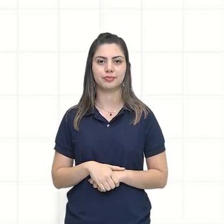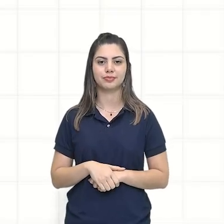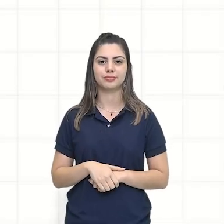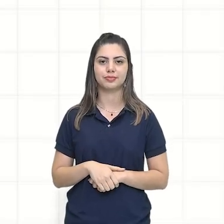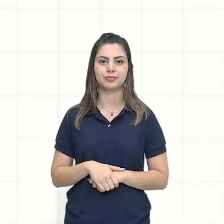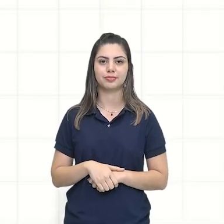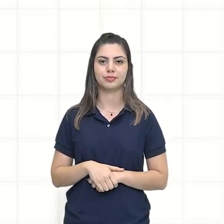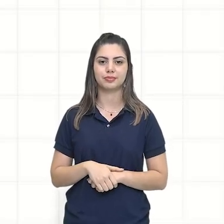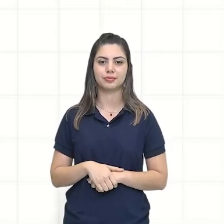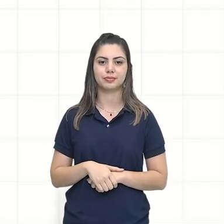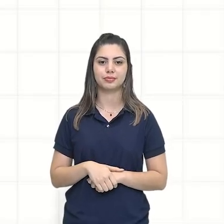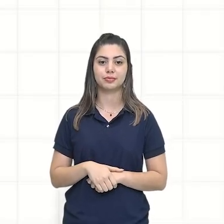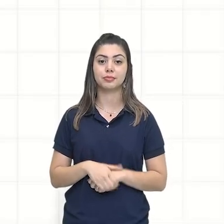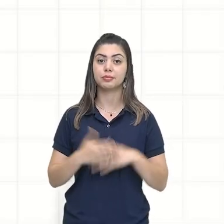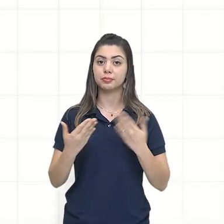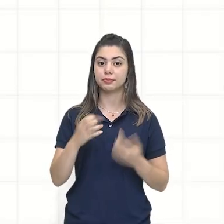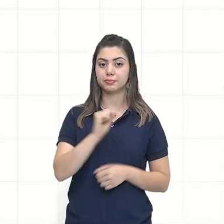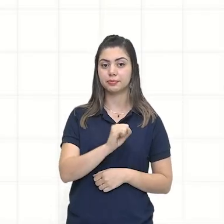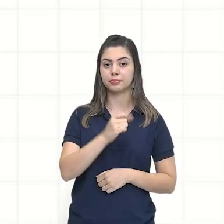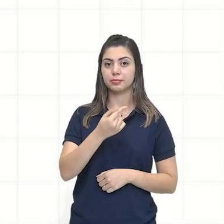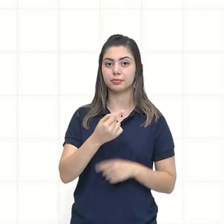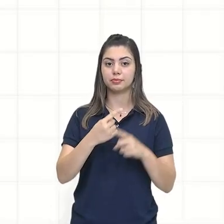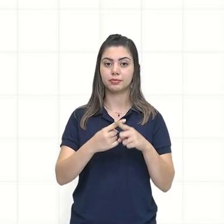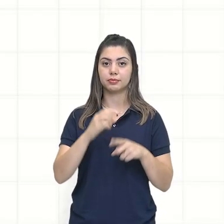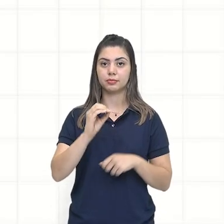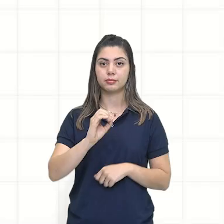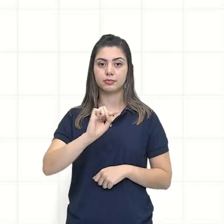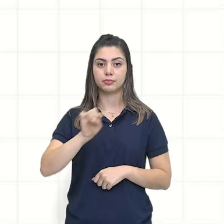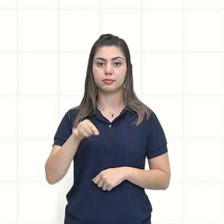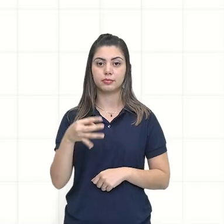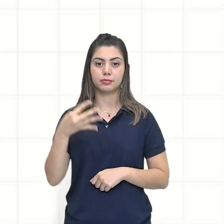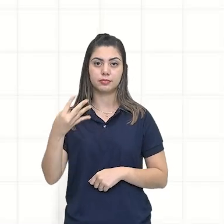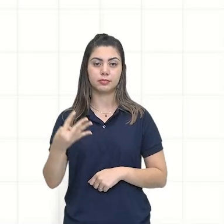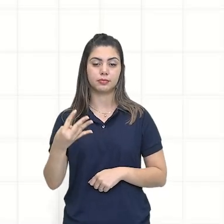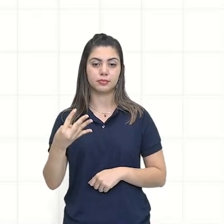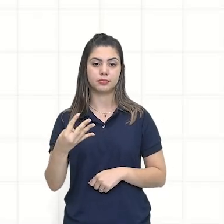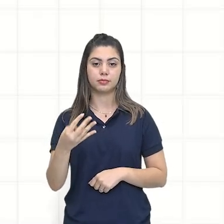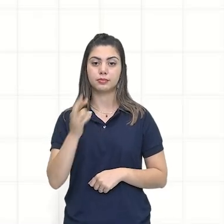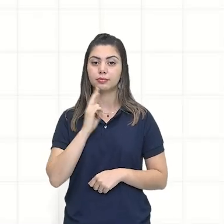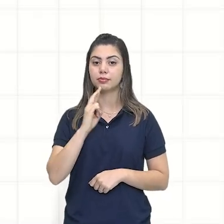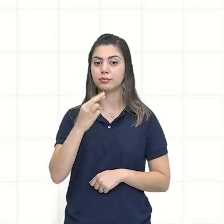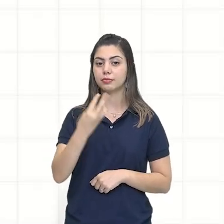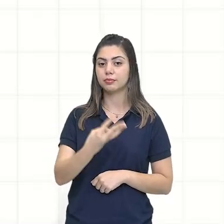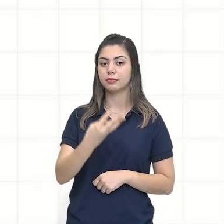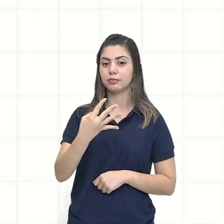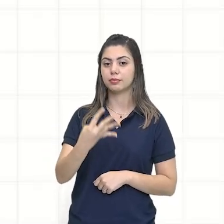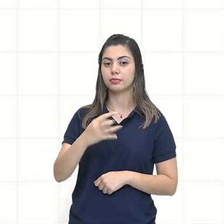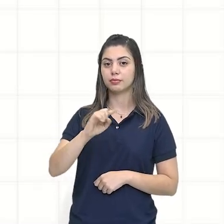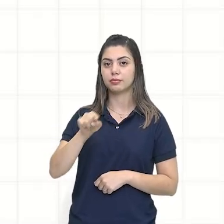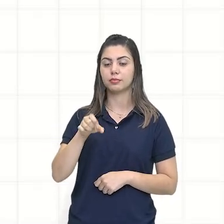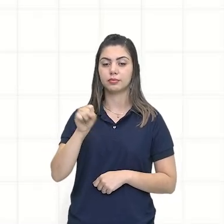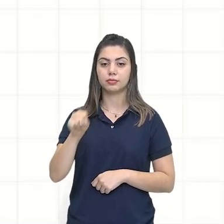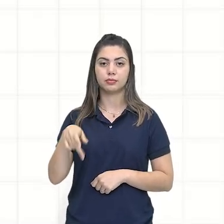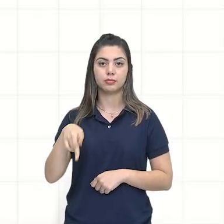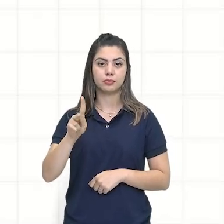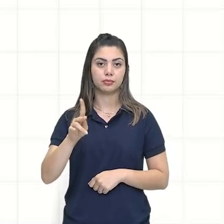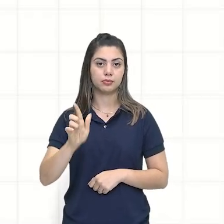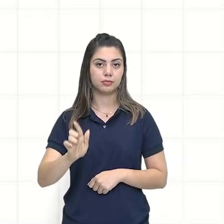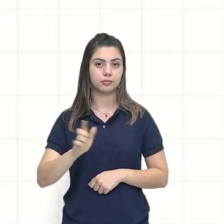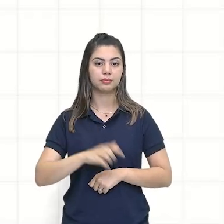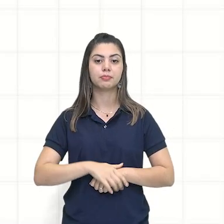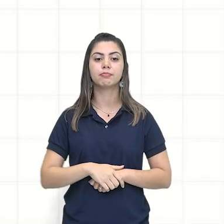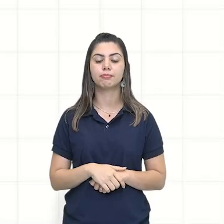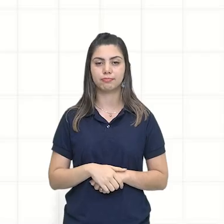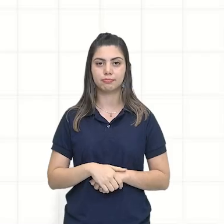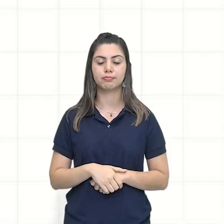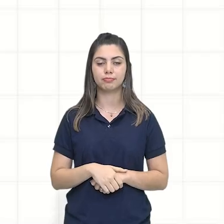na tabela. Então 87 vezes 0,4 é igual a 34,8